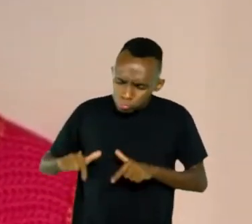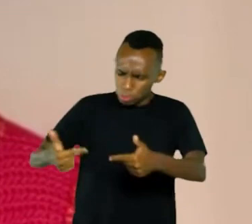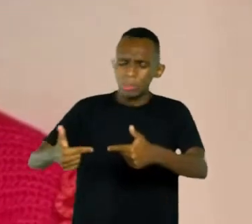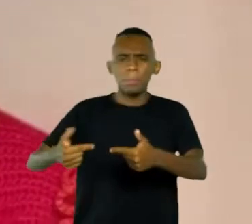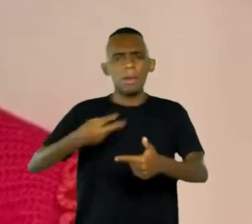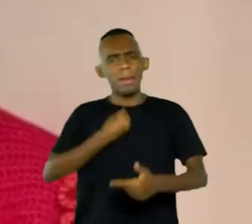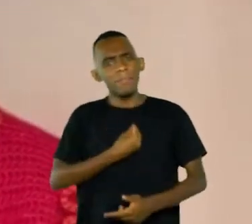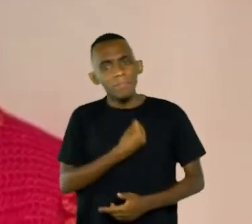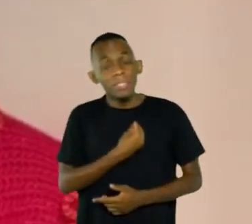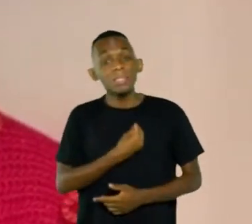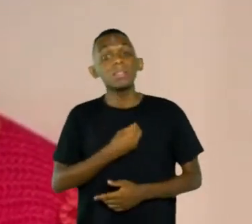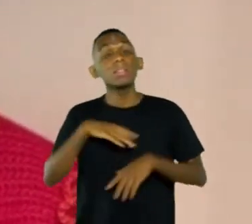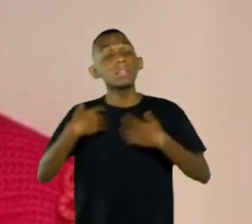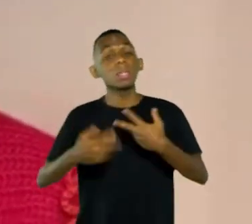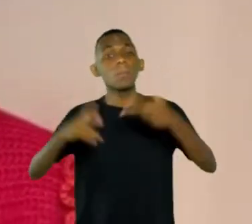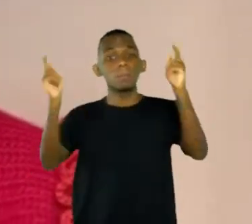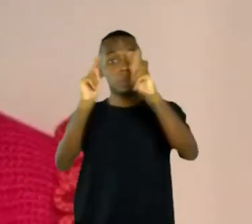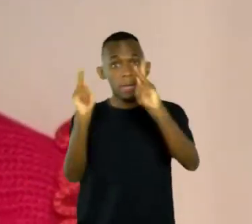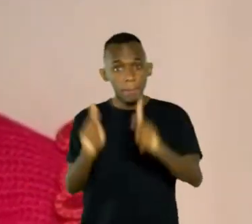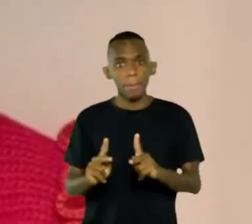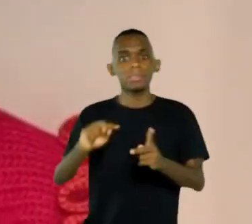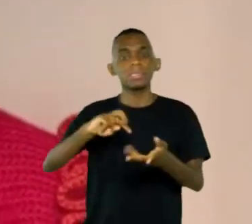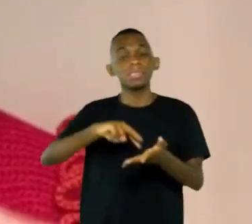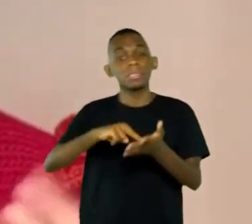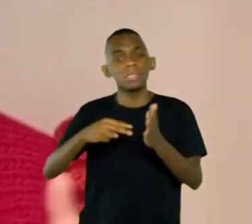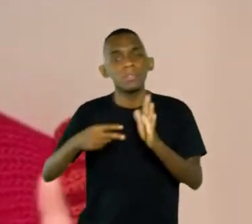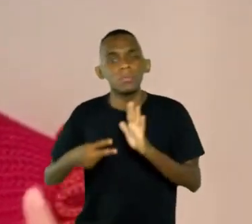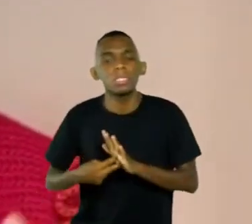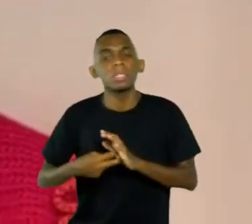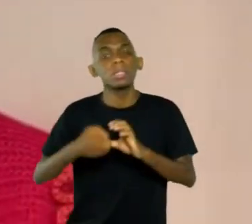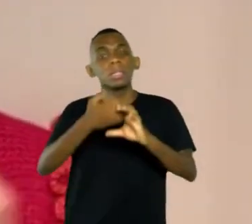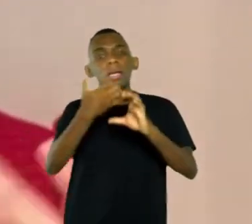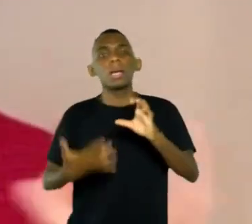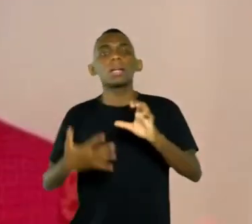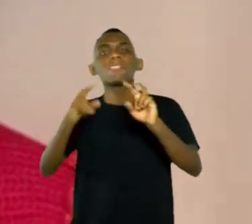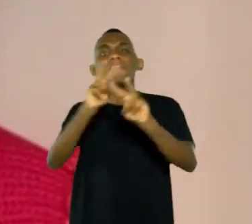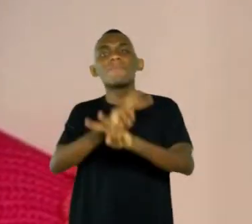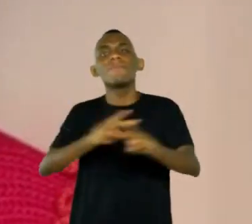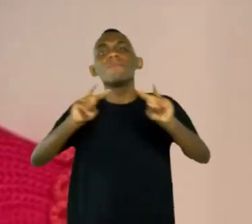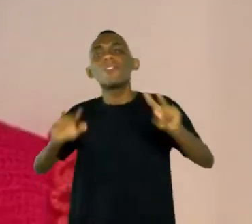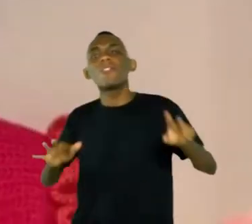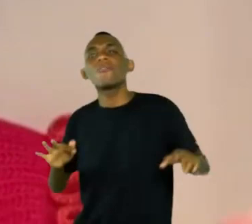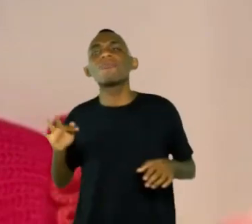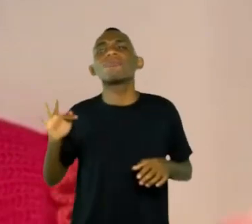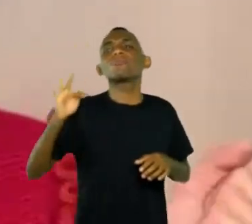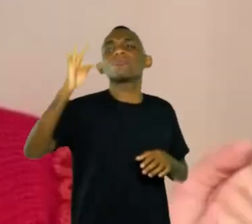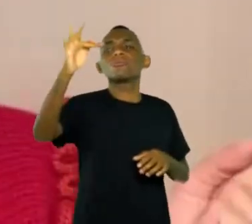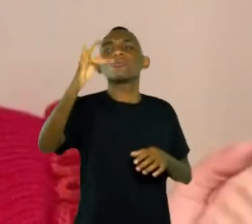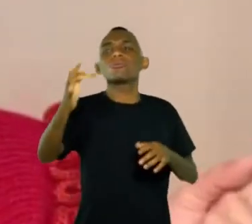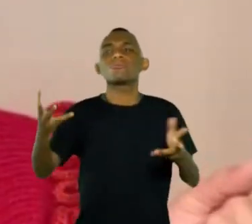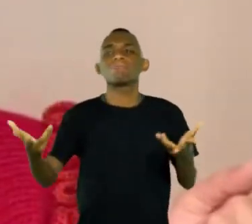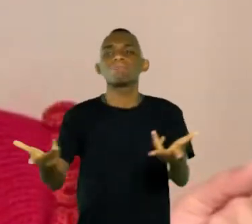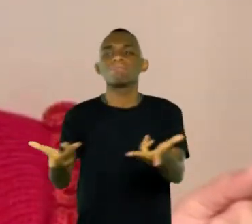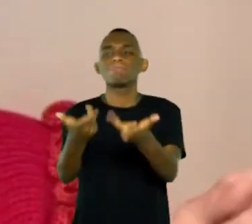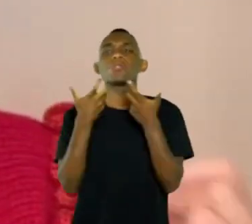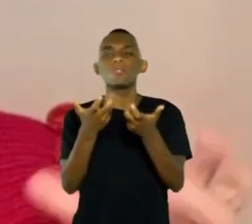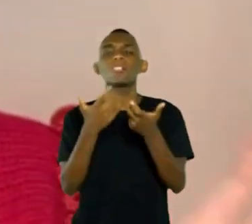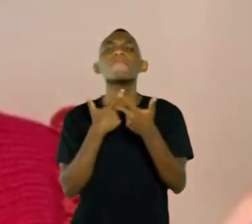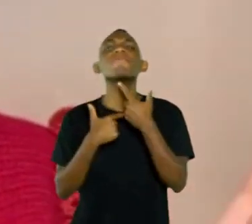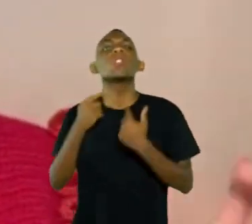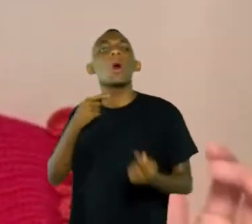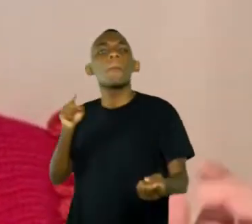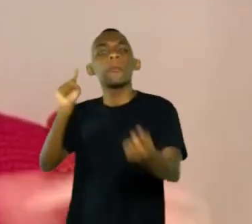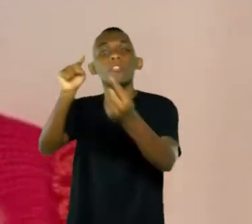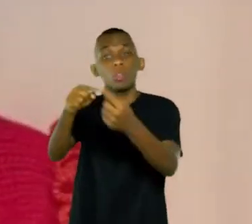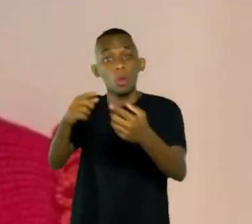Então a paz ela tem esse aspecto de horizonte e de um lugar onde eu quero chegar, sabe? Porque eu já